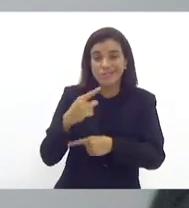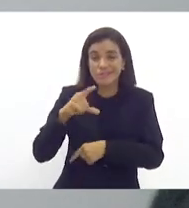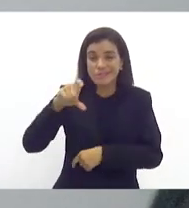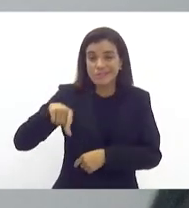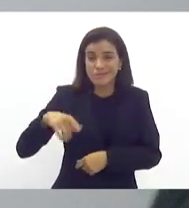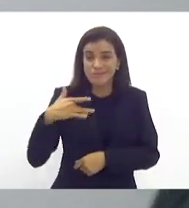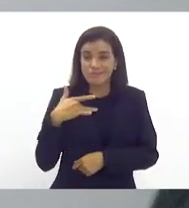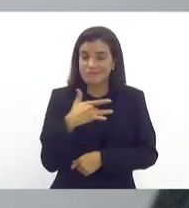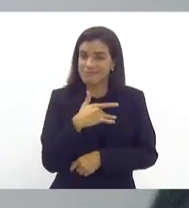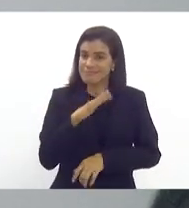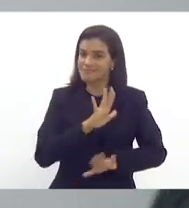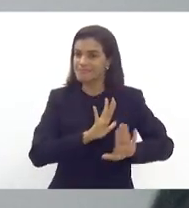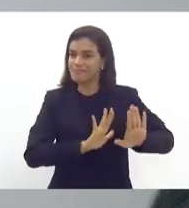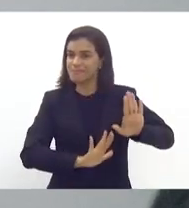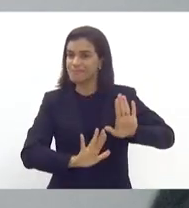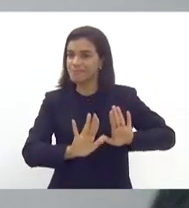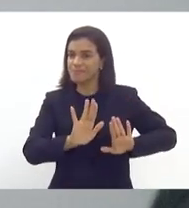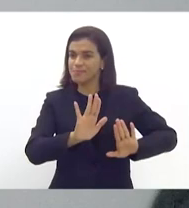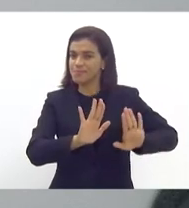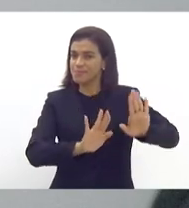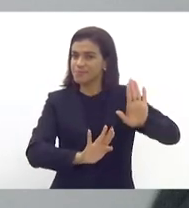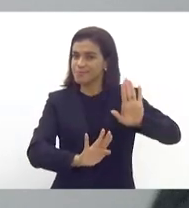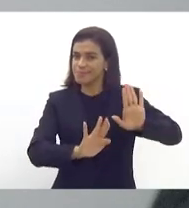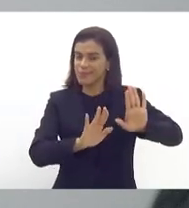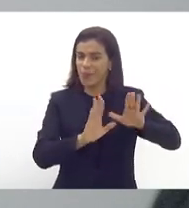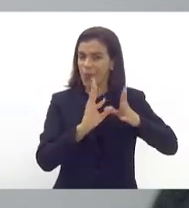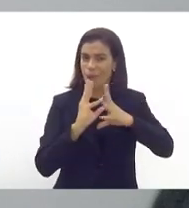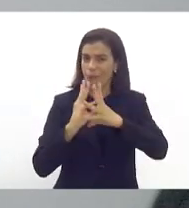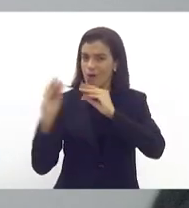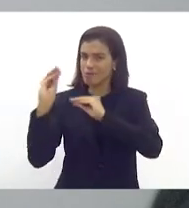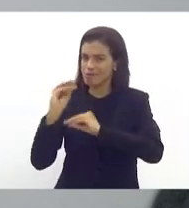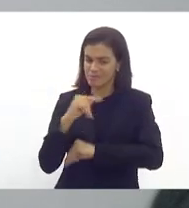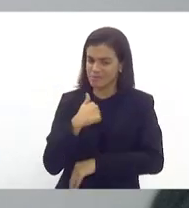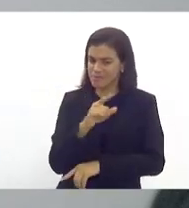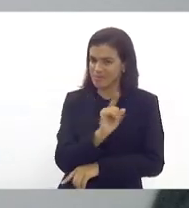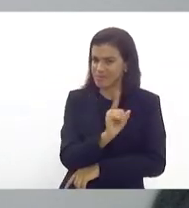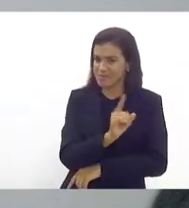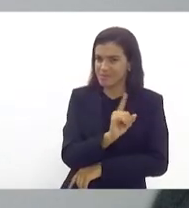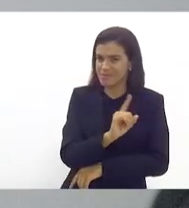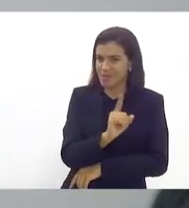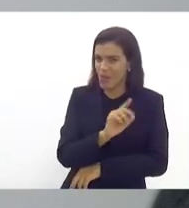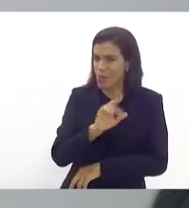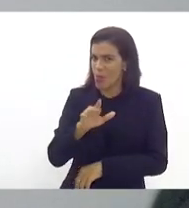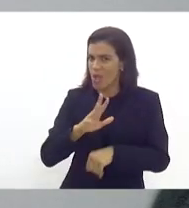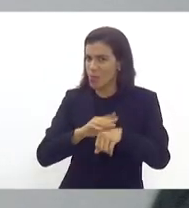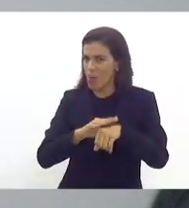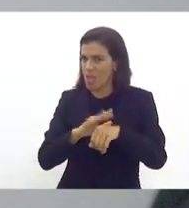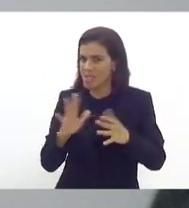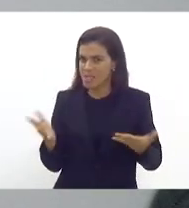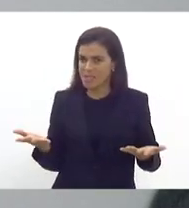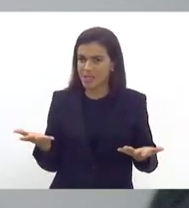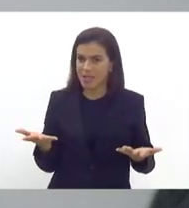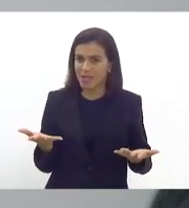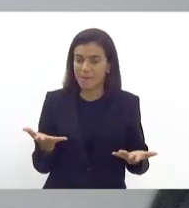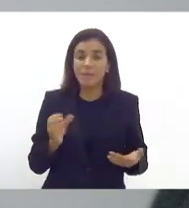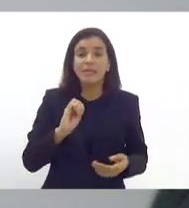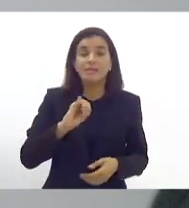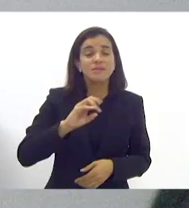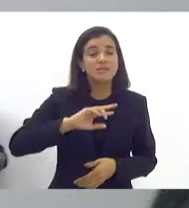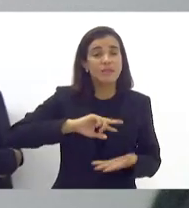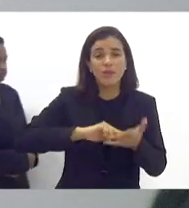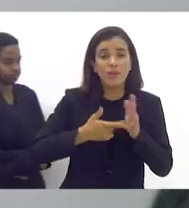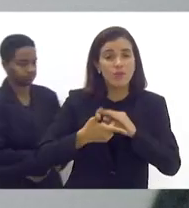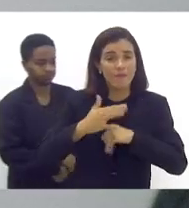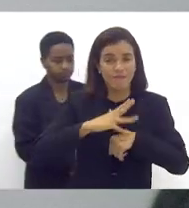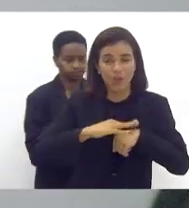quer sabe se alijar desse processo né Pera aí mas aí não é doença e se não é